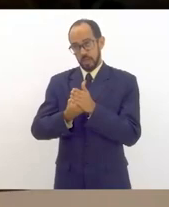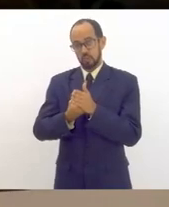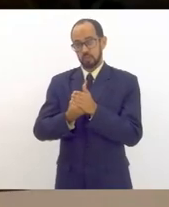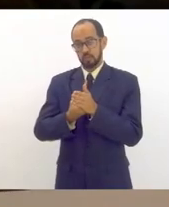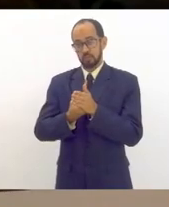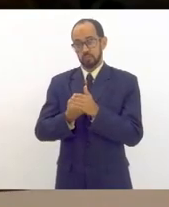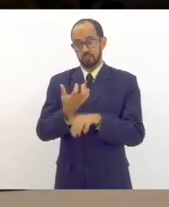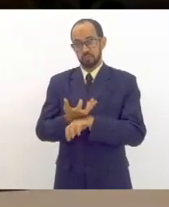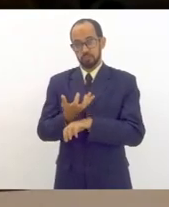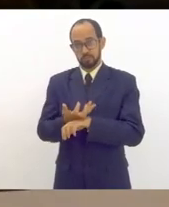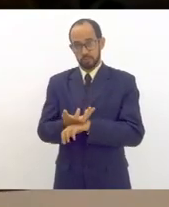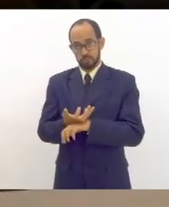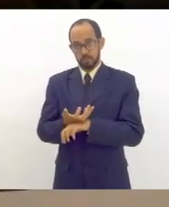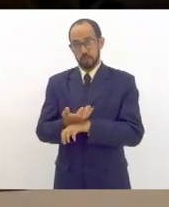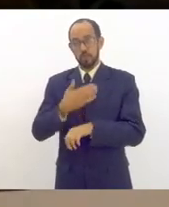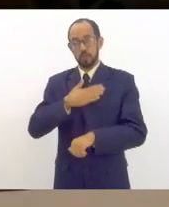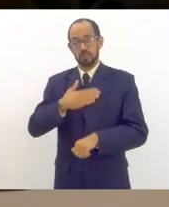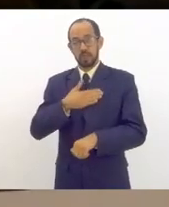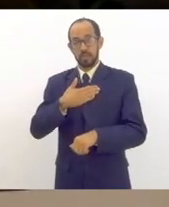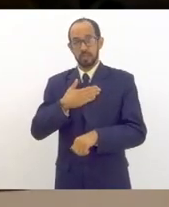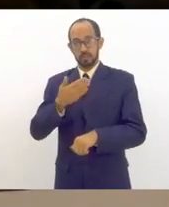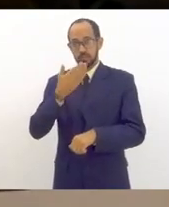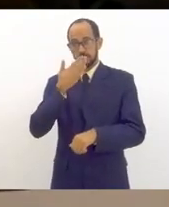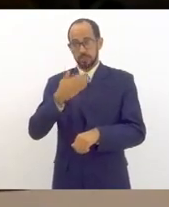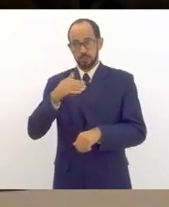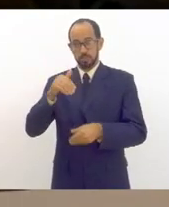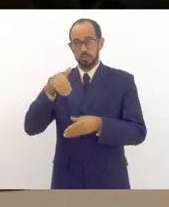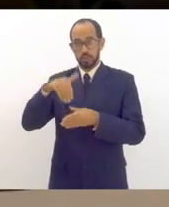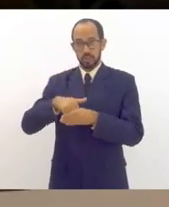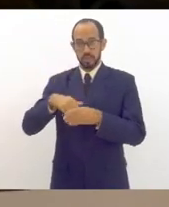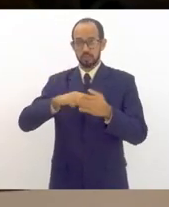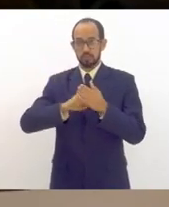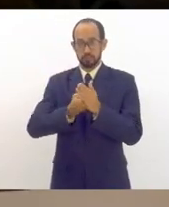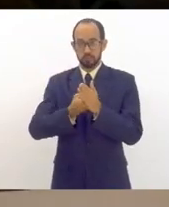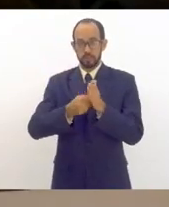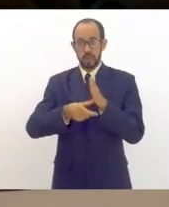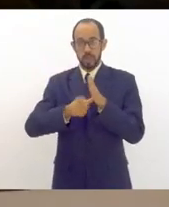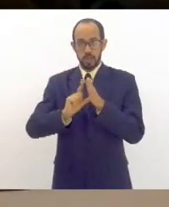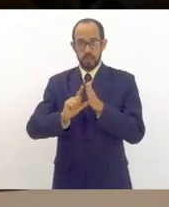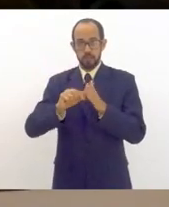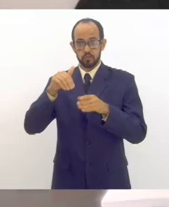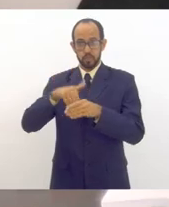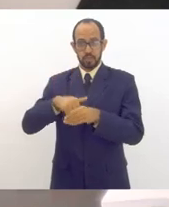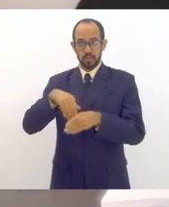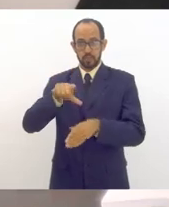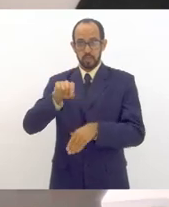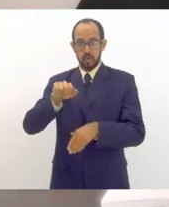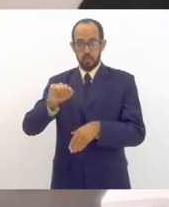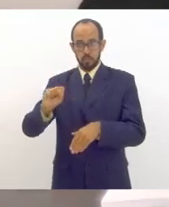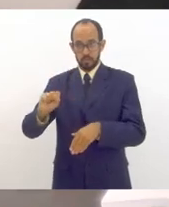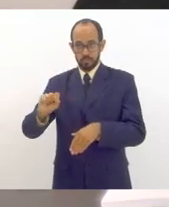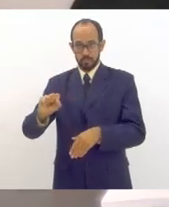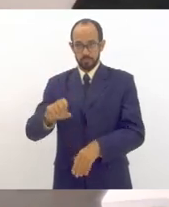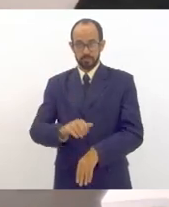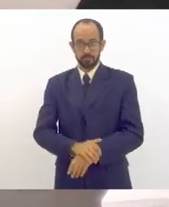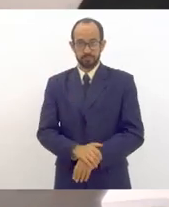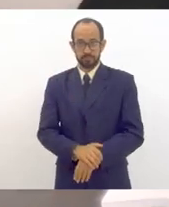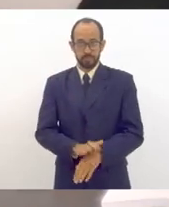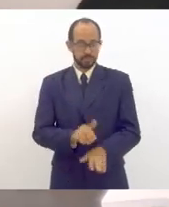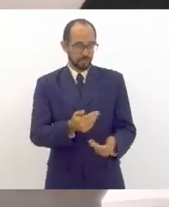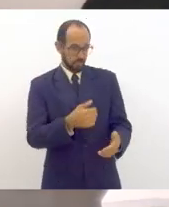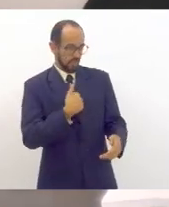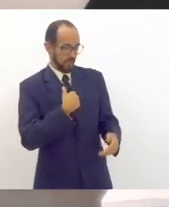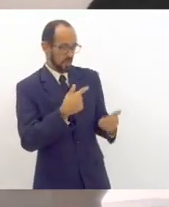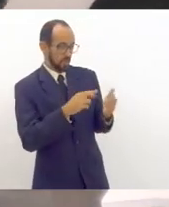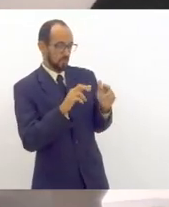Excelência que votasse os vetos antes de votar a LOA. Muito obrigado. Eu estive há pouco com o Atila Nunes. Então, antes de Vossa